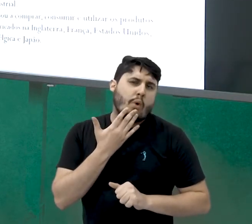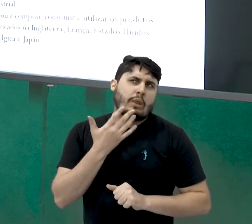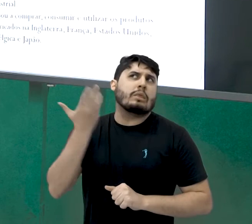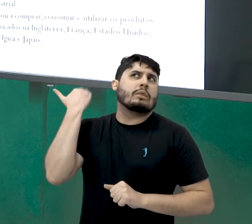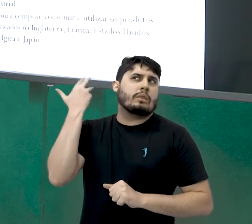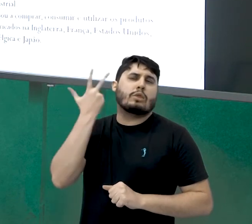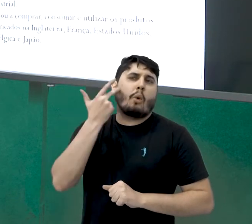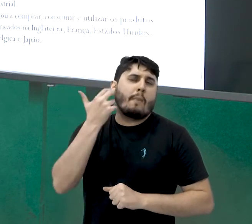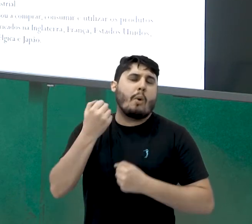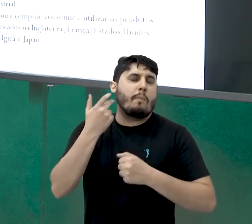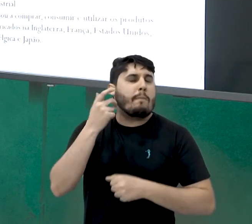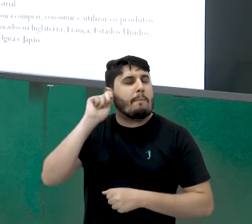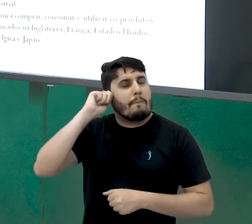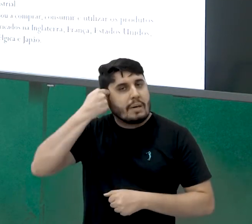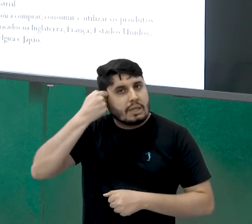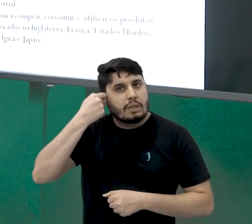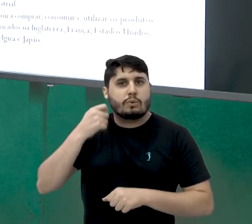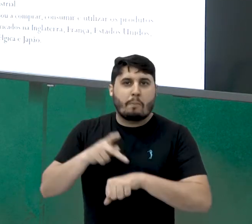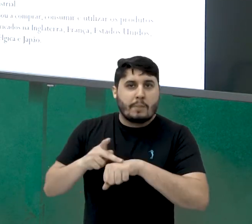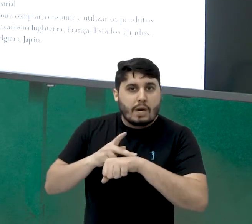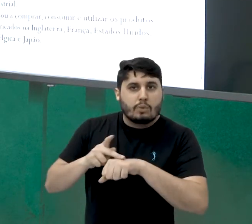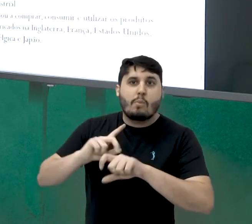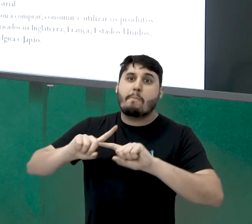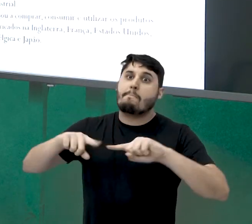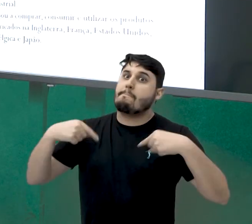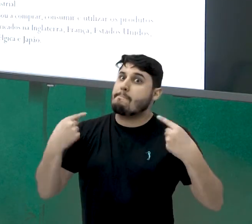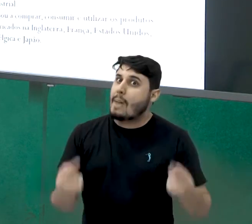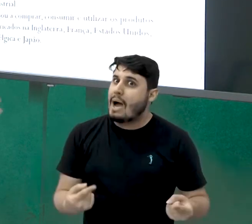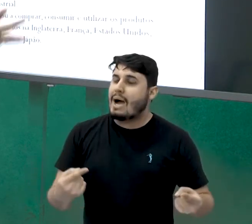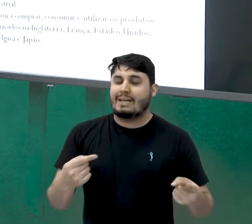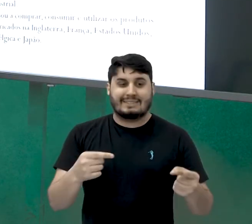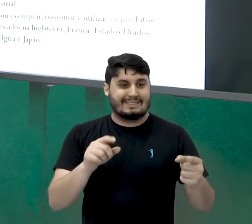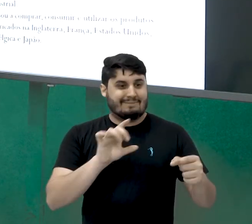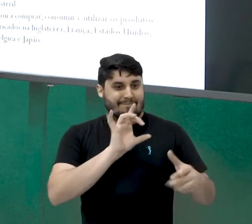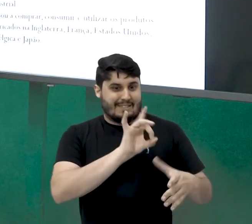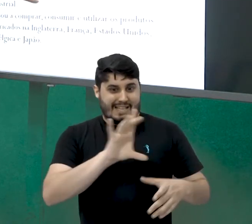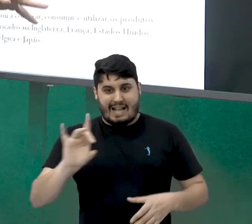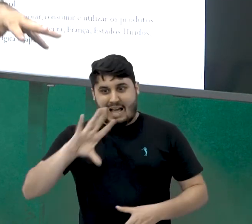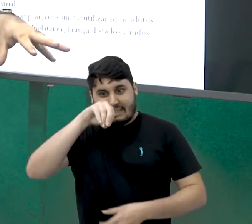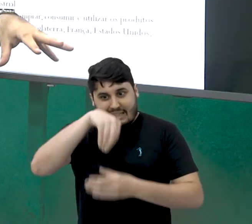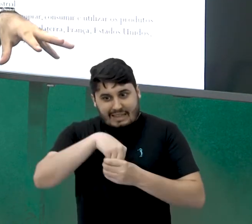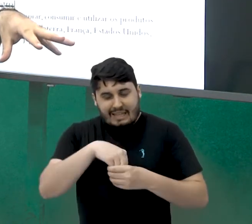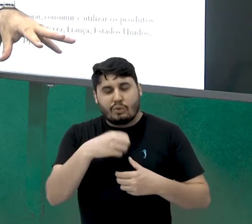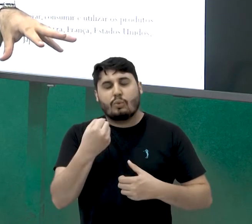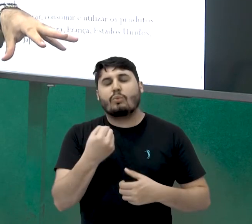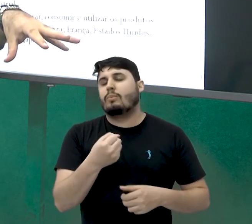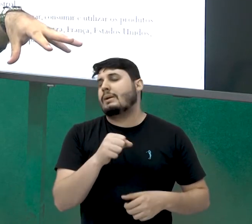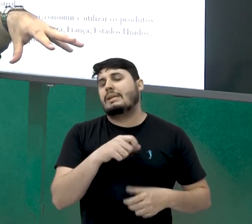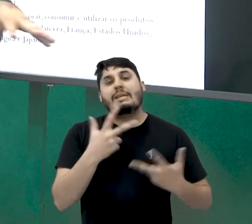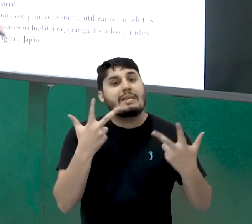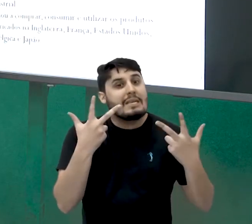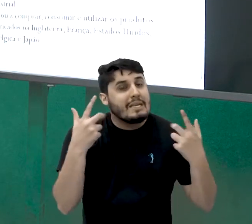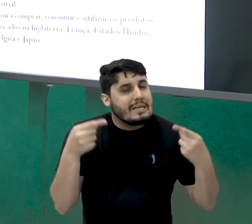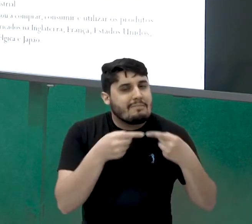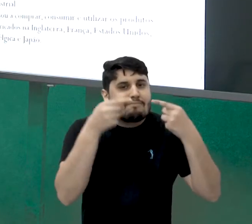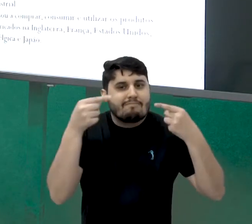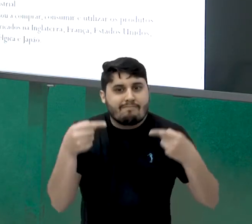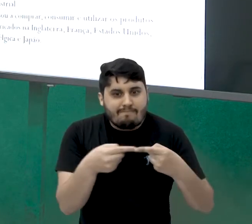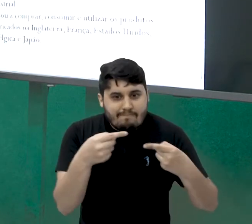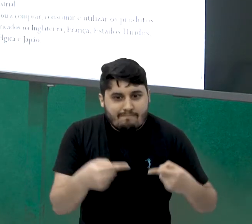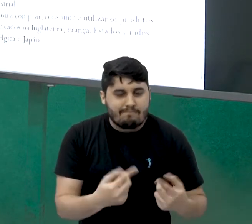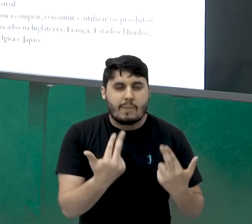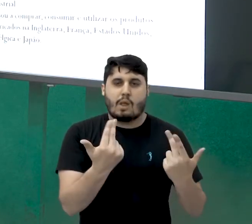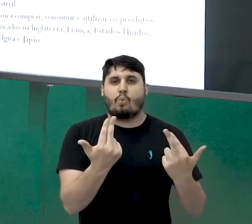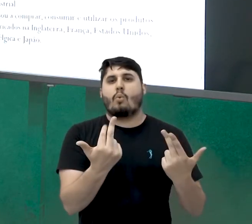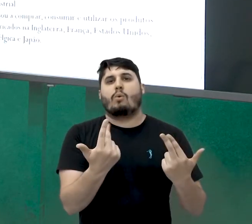cor. Contudo, todas as peças elas eram iguais. A carcaça do carro era colocada de um lado da esteira, quando ele passava